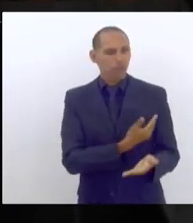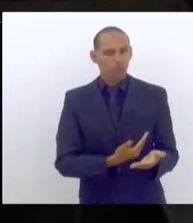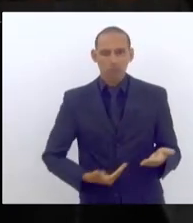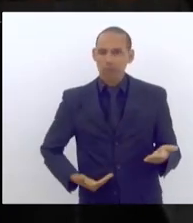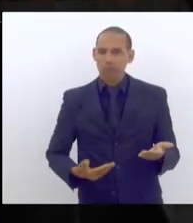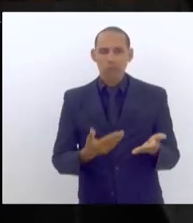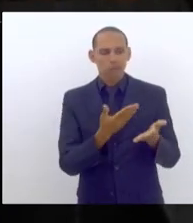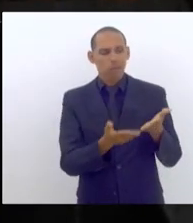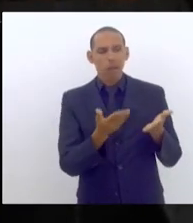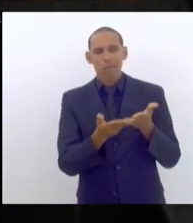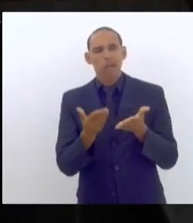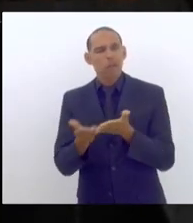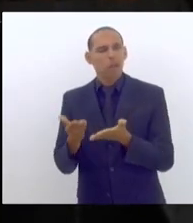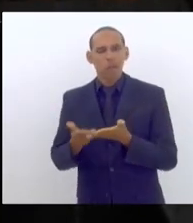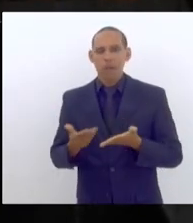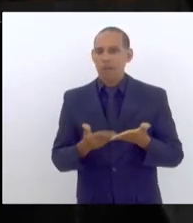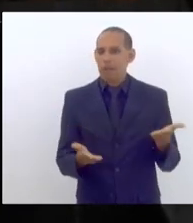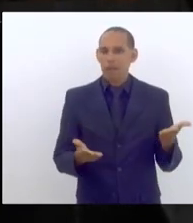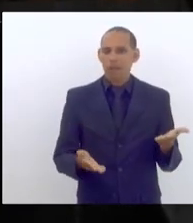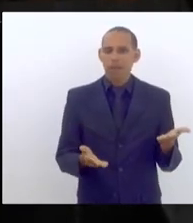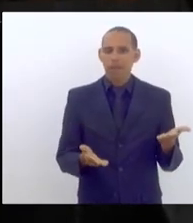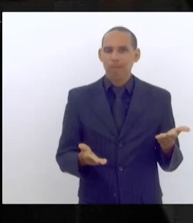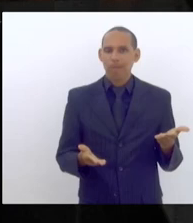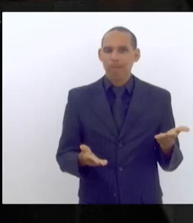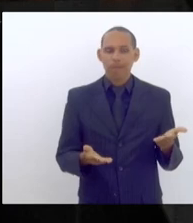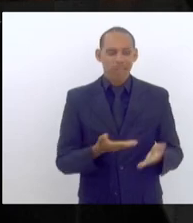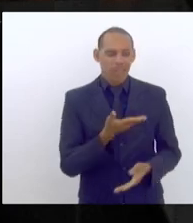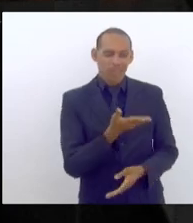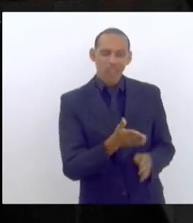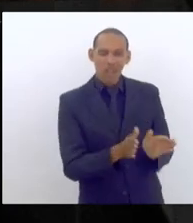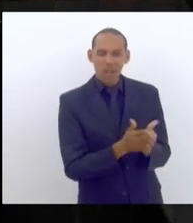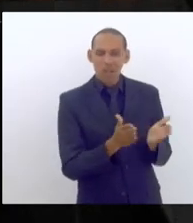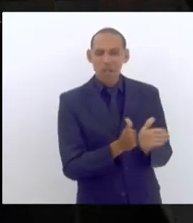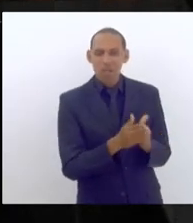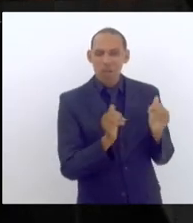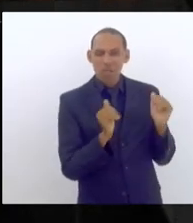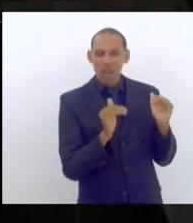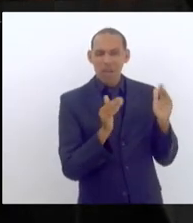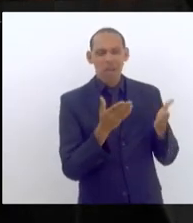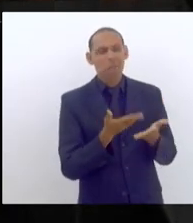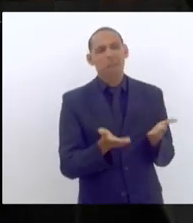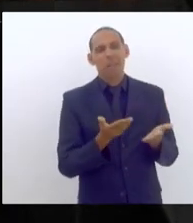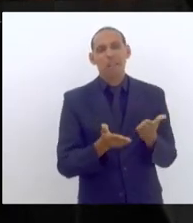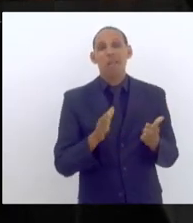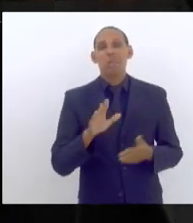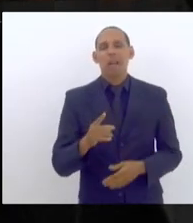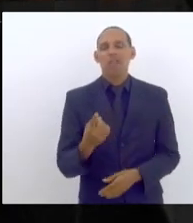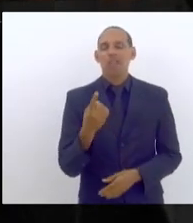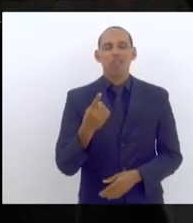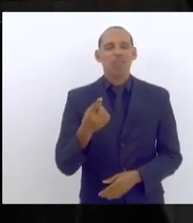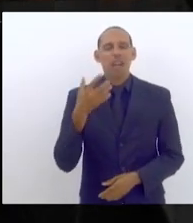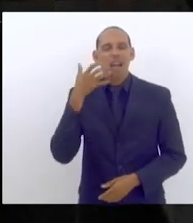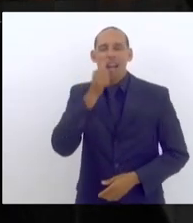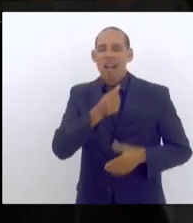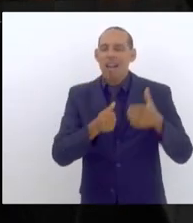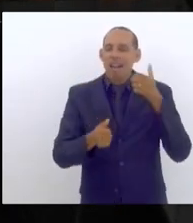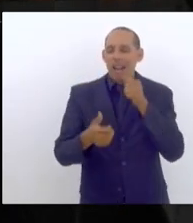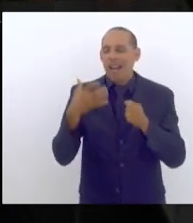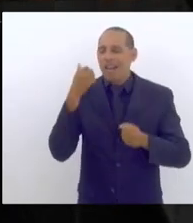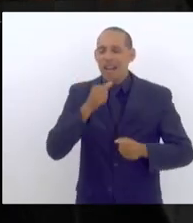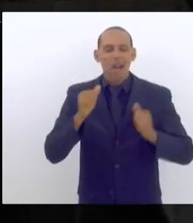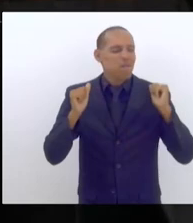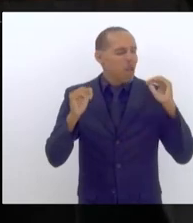governos, perde o mais necessitado, mas tem um ganhador